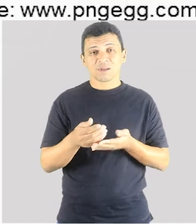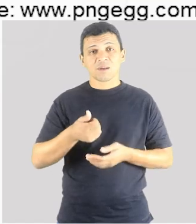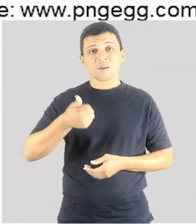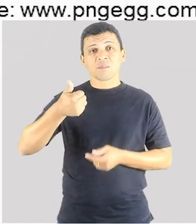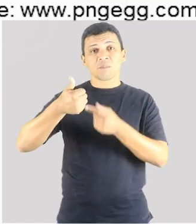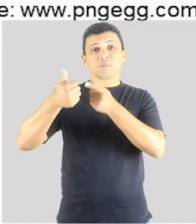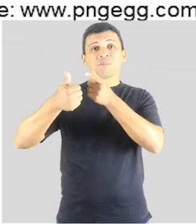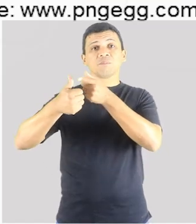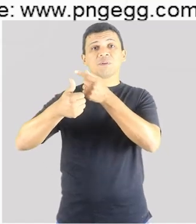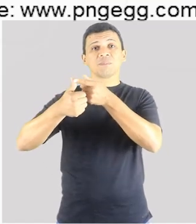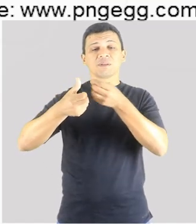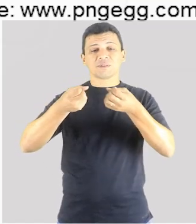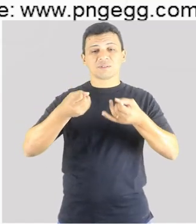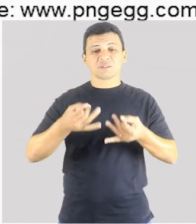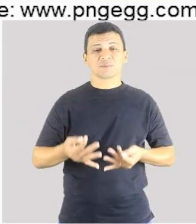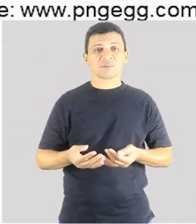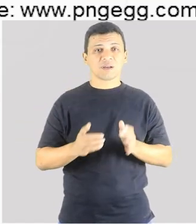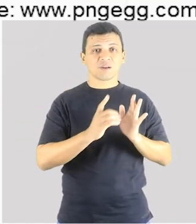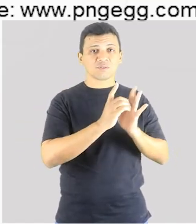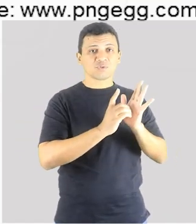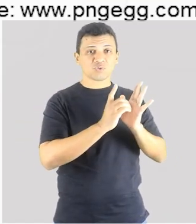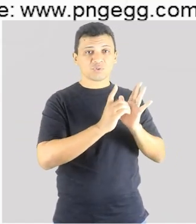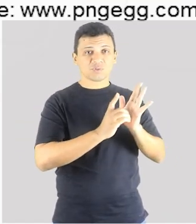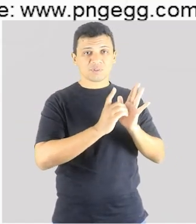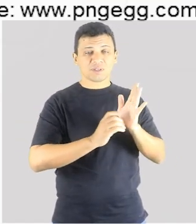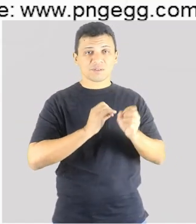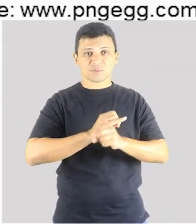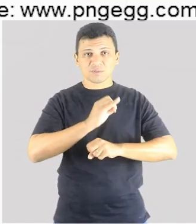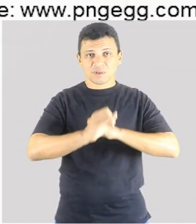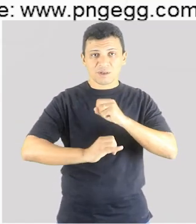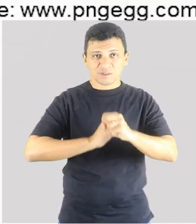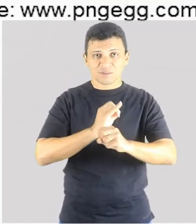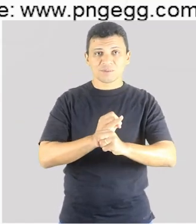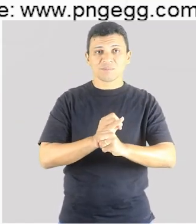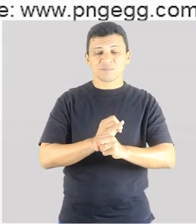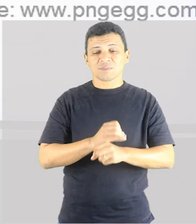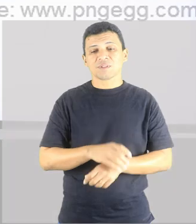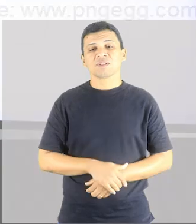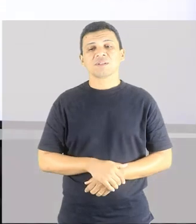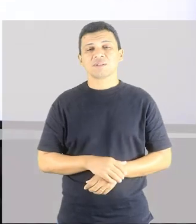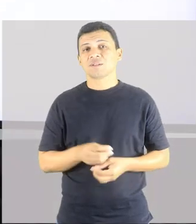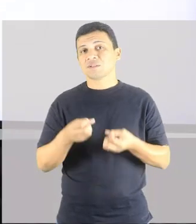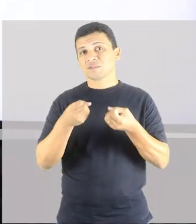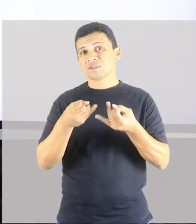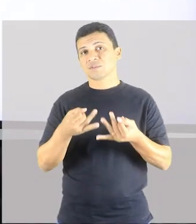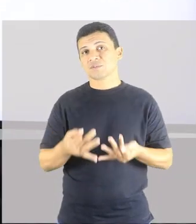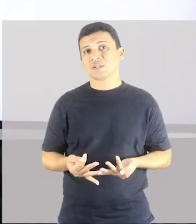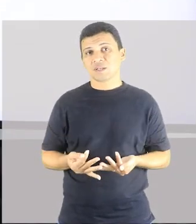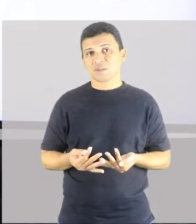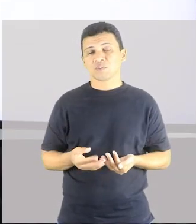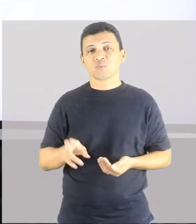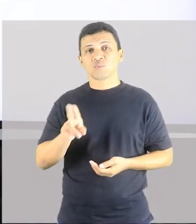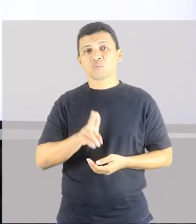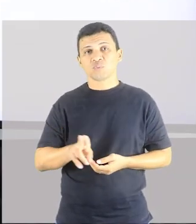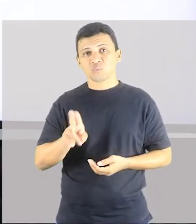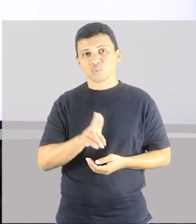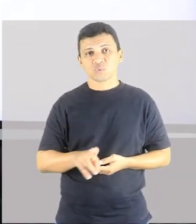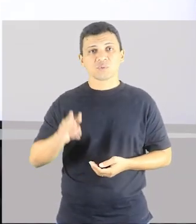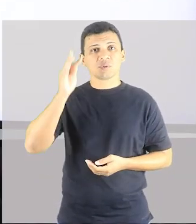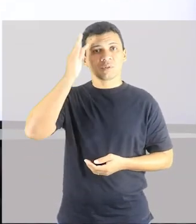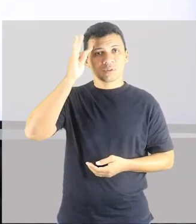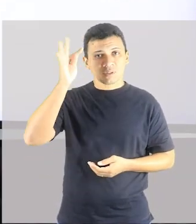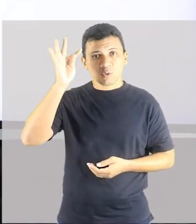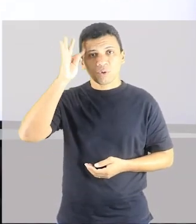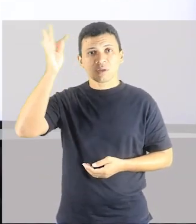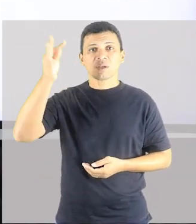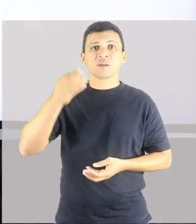falar sobre os online dictionaries, sobre os dicionários online. Vamos falar um pouquinho dos usos, da teoria,